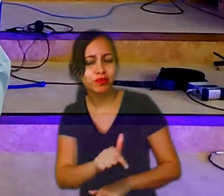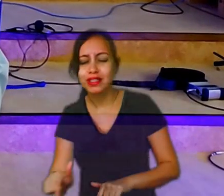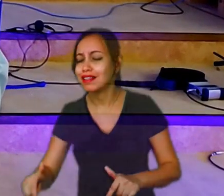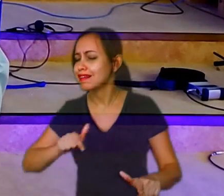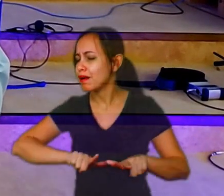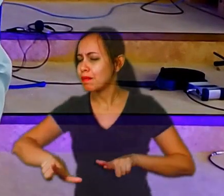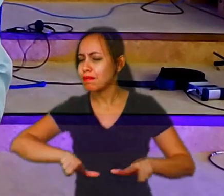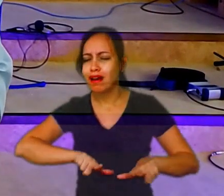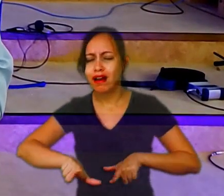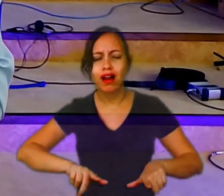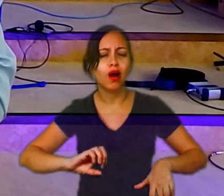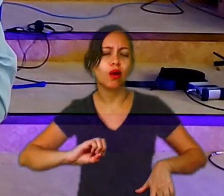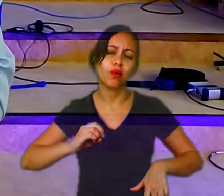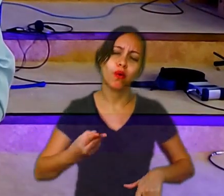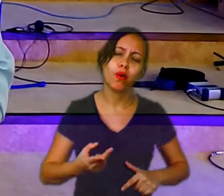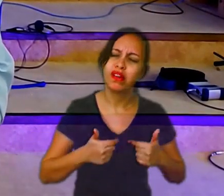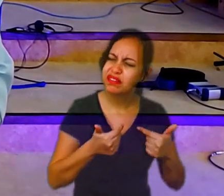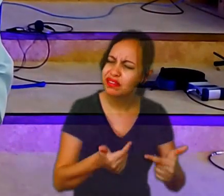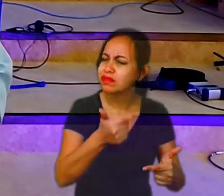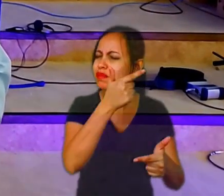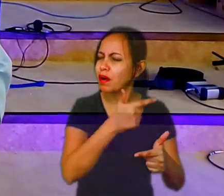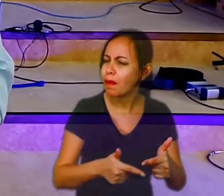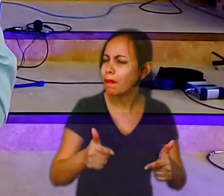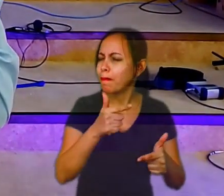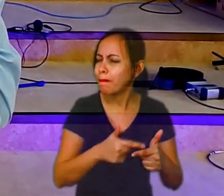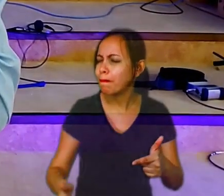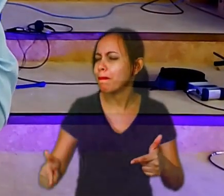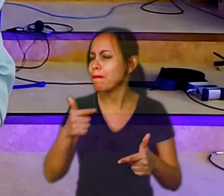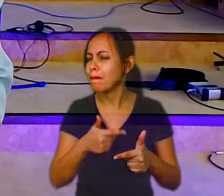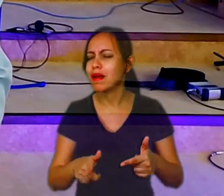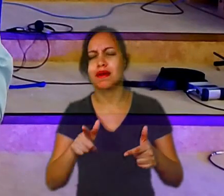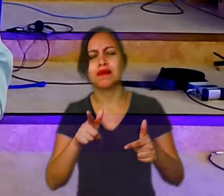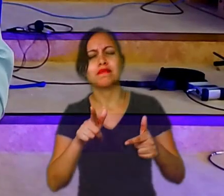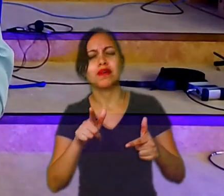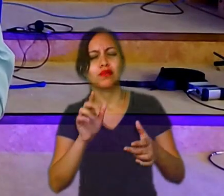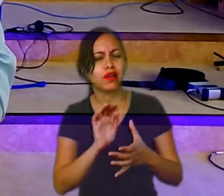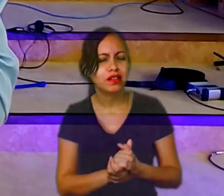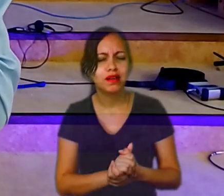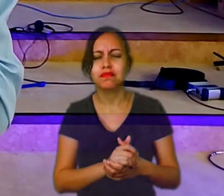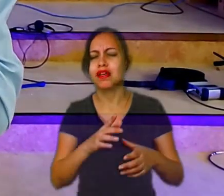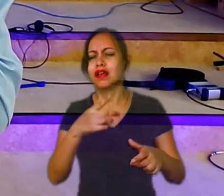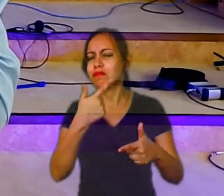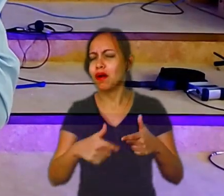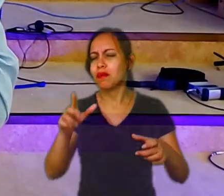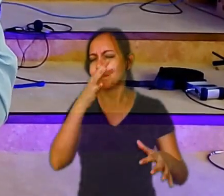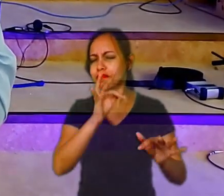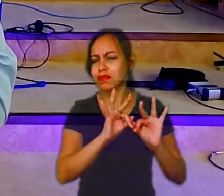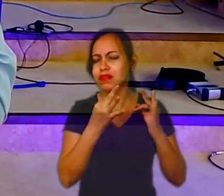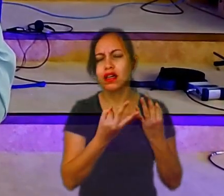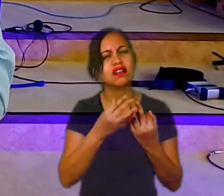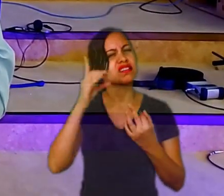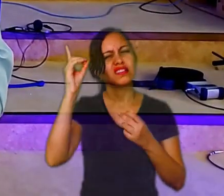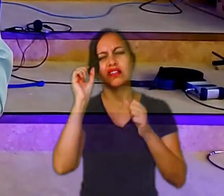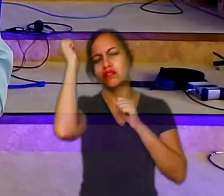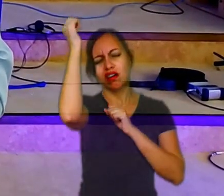estão enfrentando lutas conjugais, familiar. Senhor, derrama graça sobre